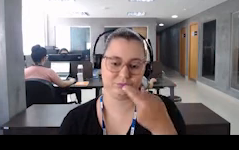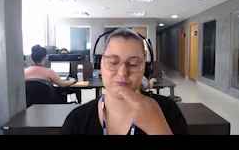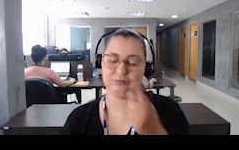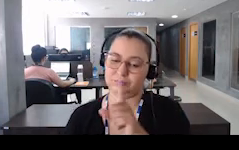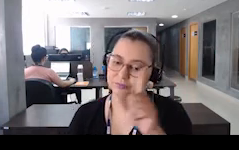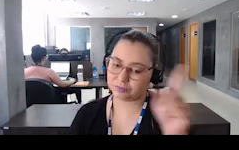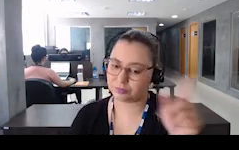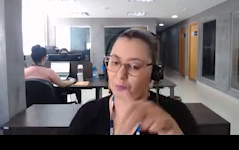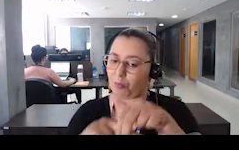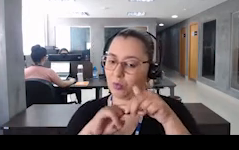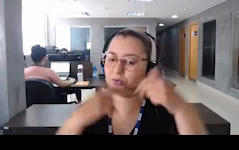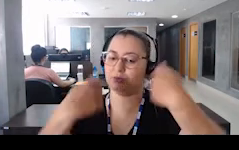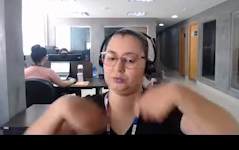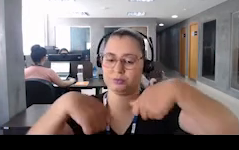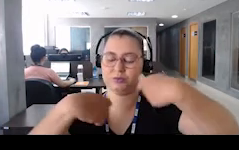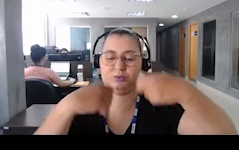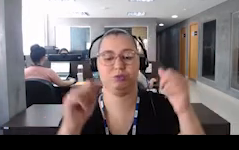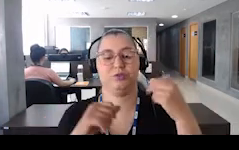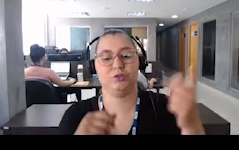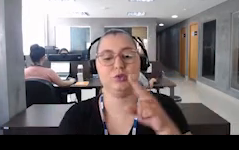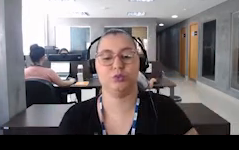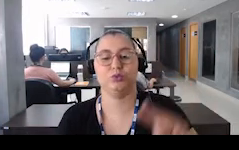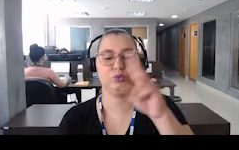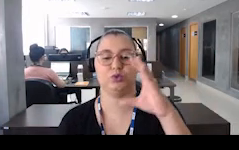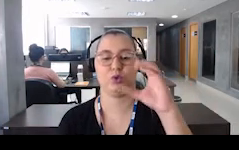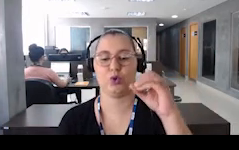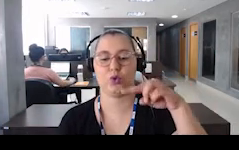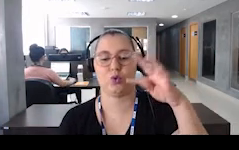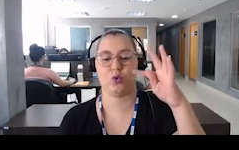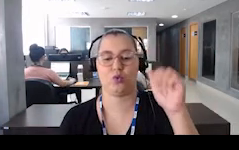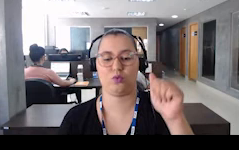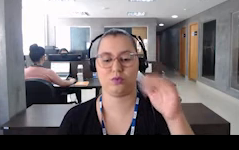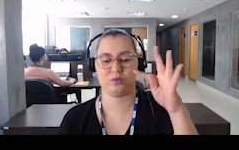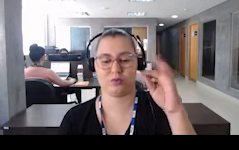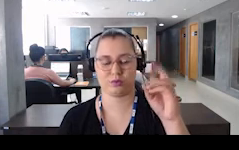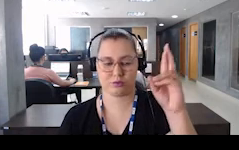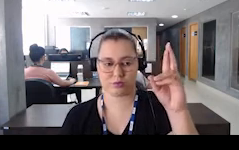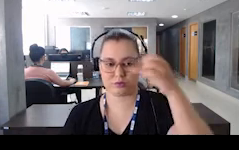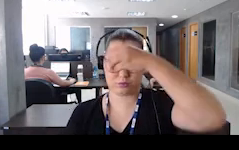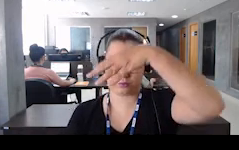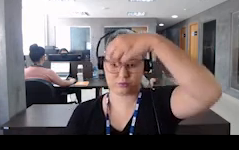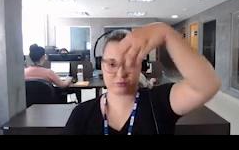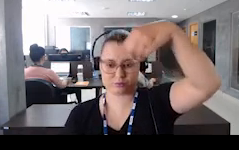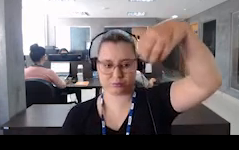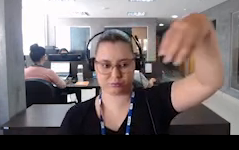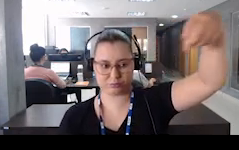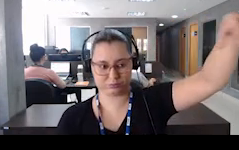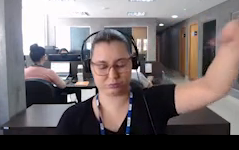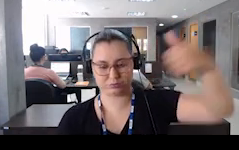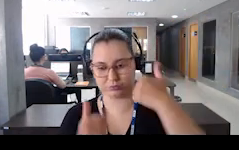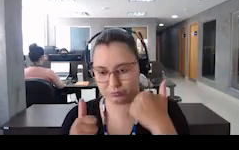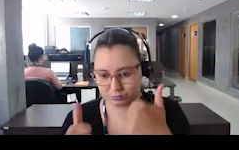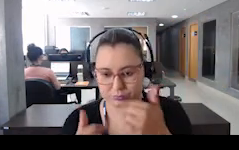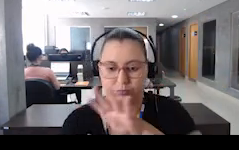está falando aqui no vídeo. Por isso que a gente precisa usar o quê? Esse dispositivo chamado contator para poder acionar essas lâmpadas. Tudo